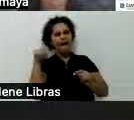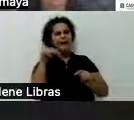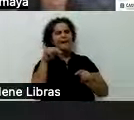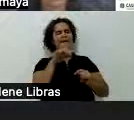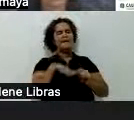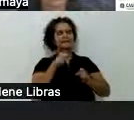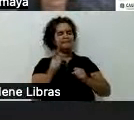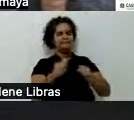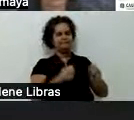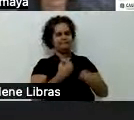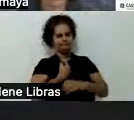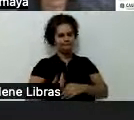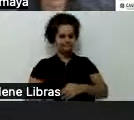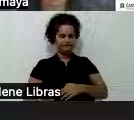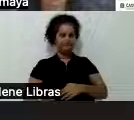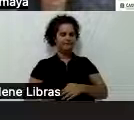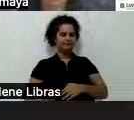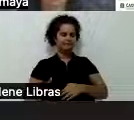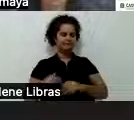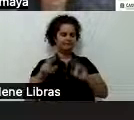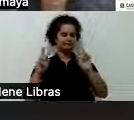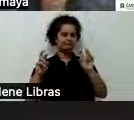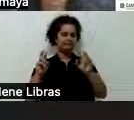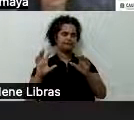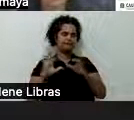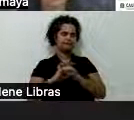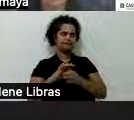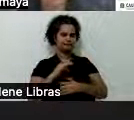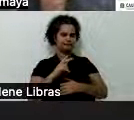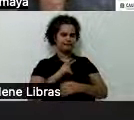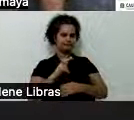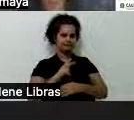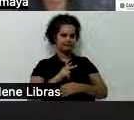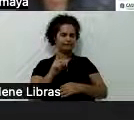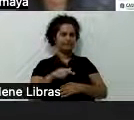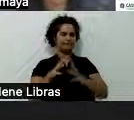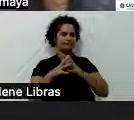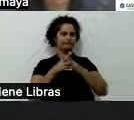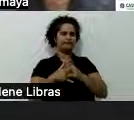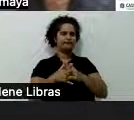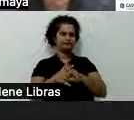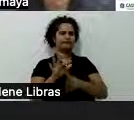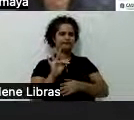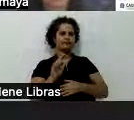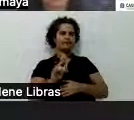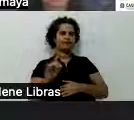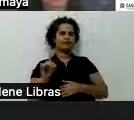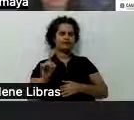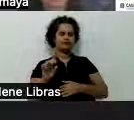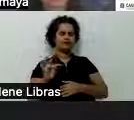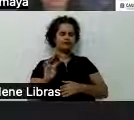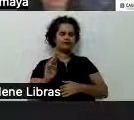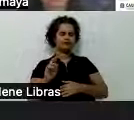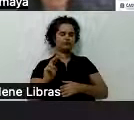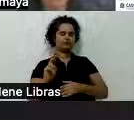muito relacionado ao privado, que é a Associação de Food Trucks, fazendo esse programa acontecer.